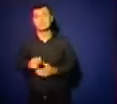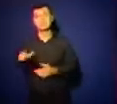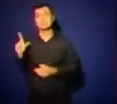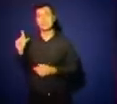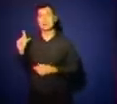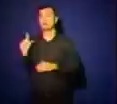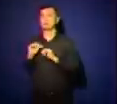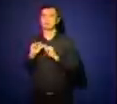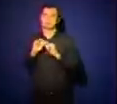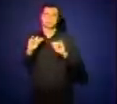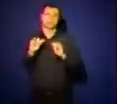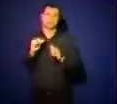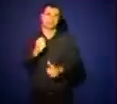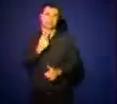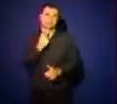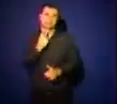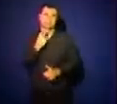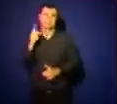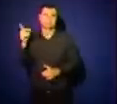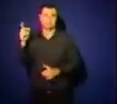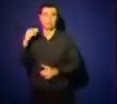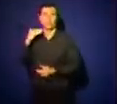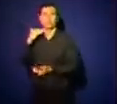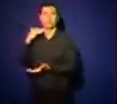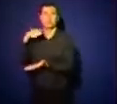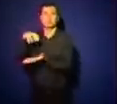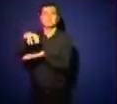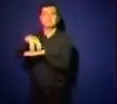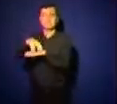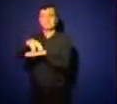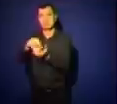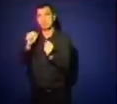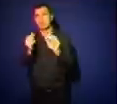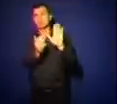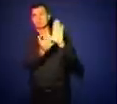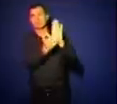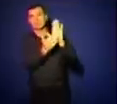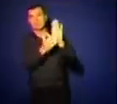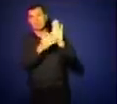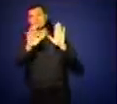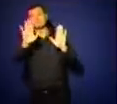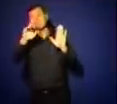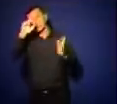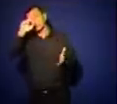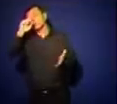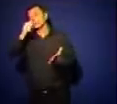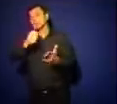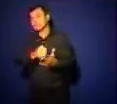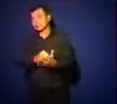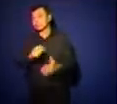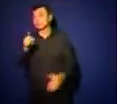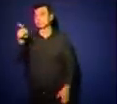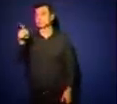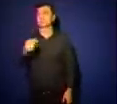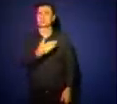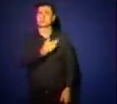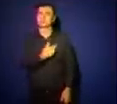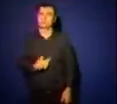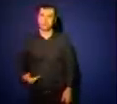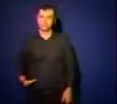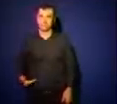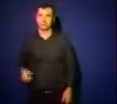muito isso aqui porque de novo é o banco central pode até propor Mas quem tem que decidir o governo é o banco central entende que o governo tem essa